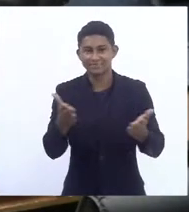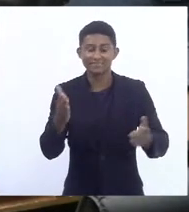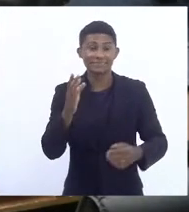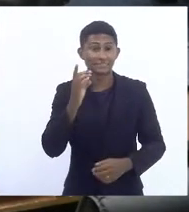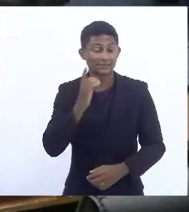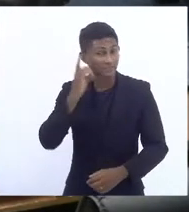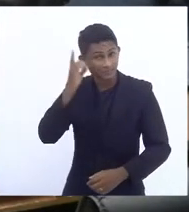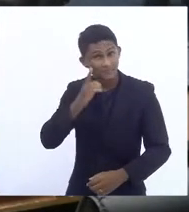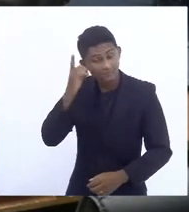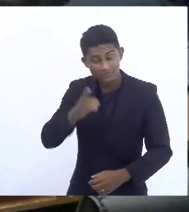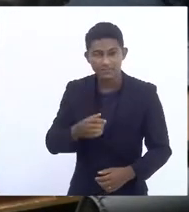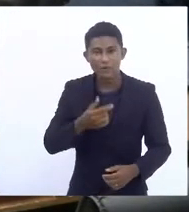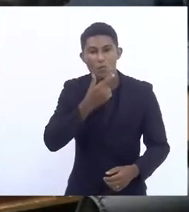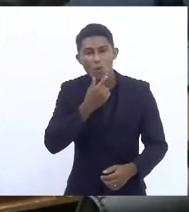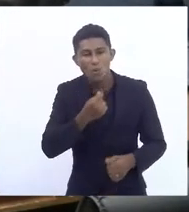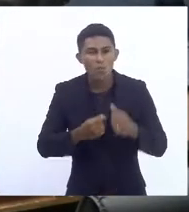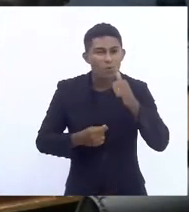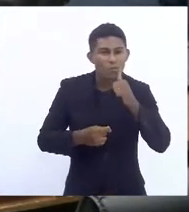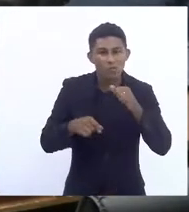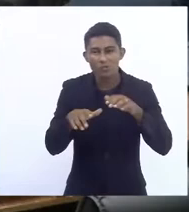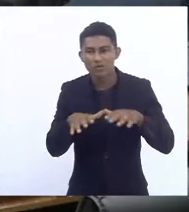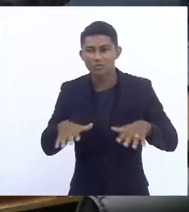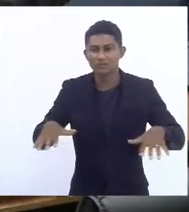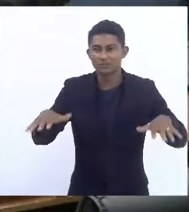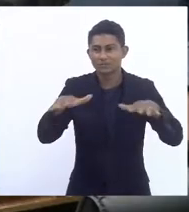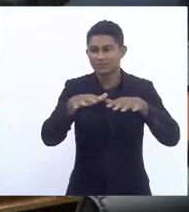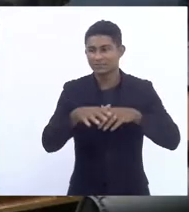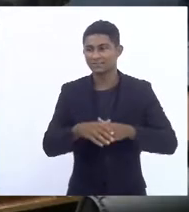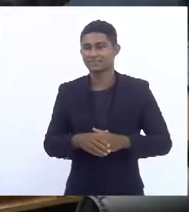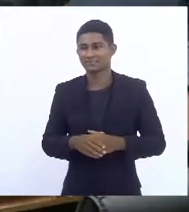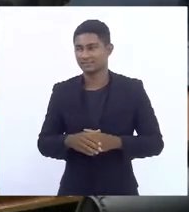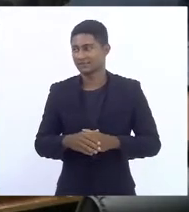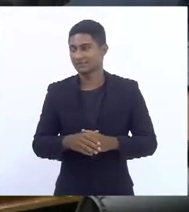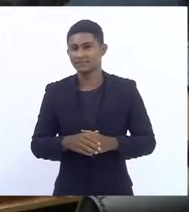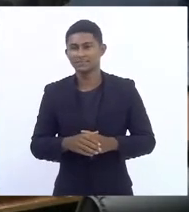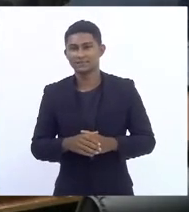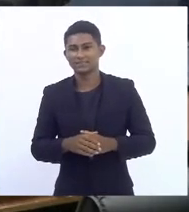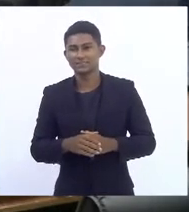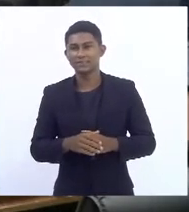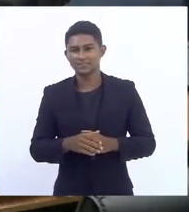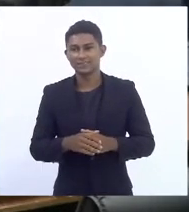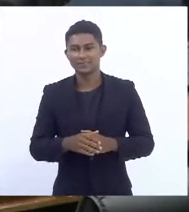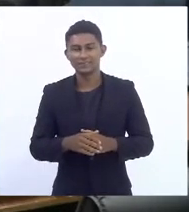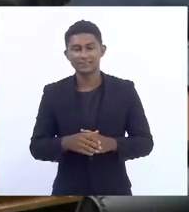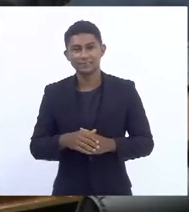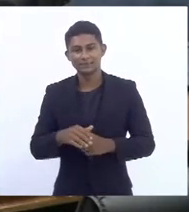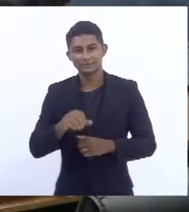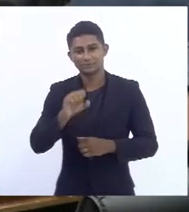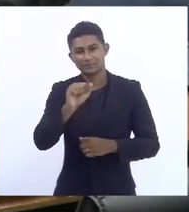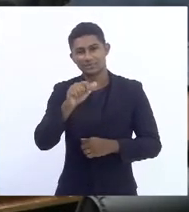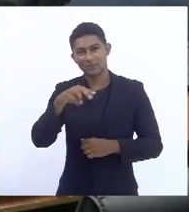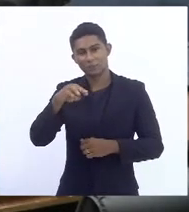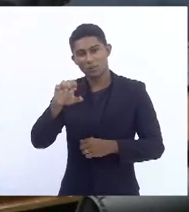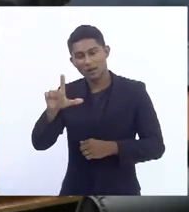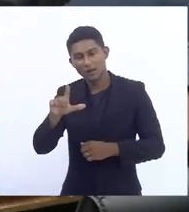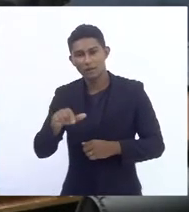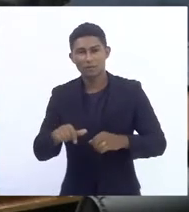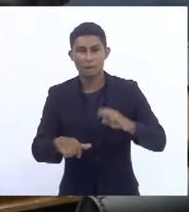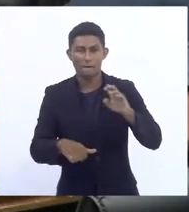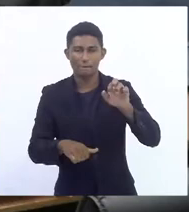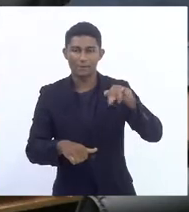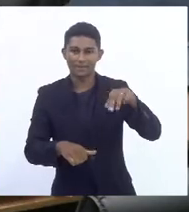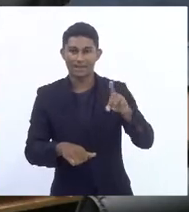deputados, deputadas. Boa tarde. Boa tarde, Só um instante. Samuel, tenente Bernardo. Nos Boa acompanham,